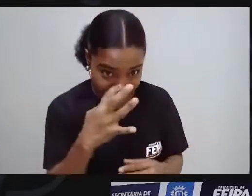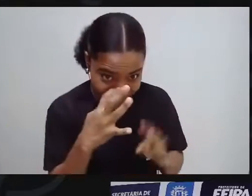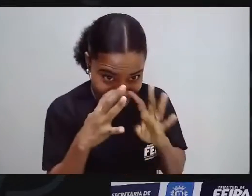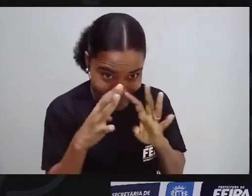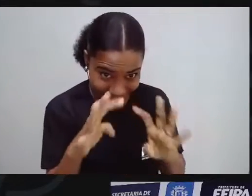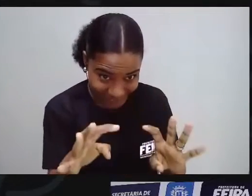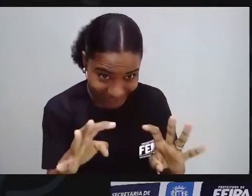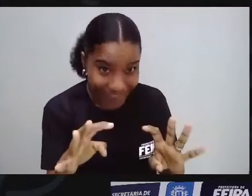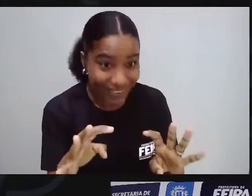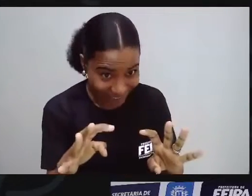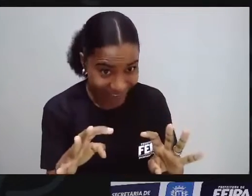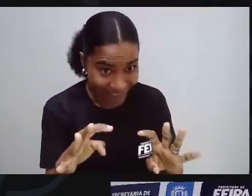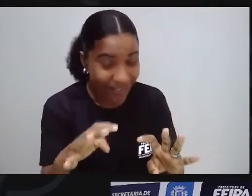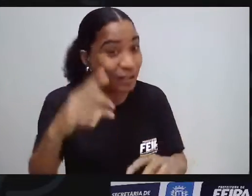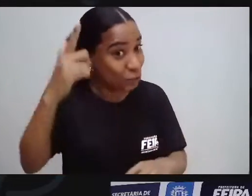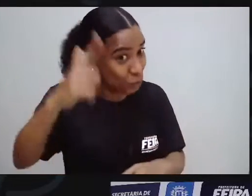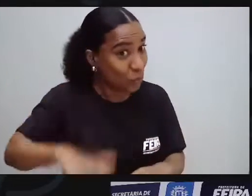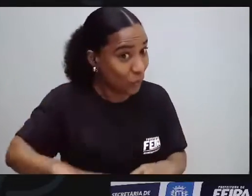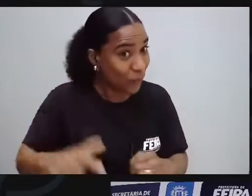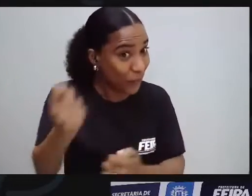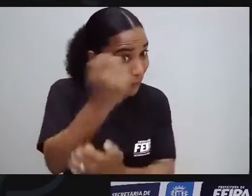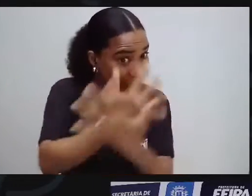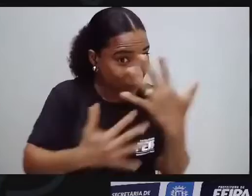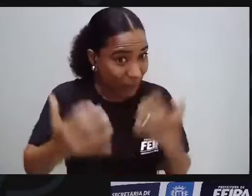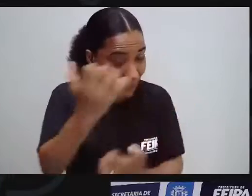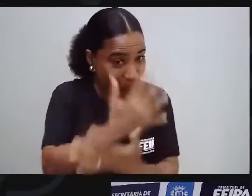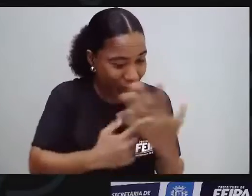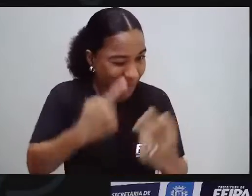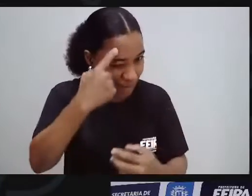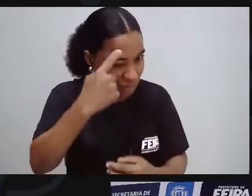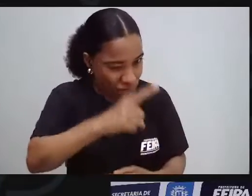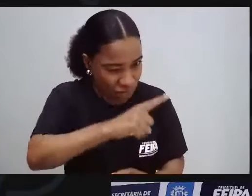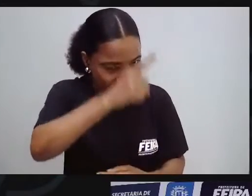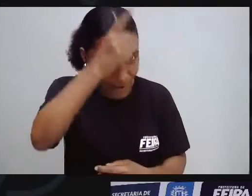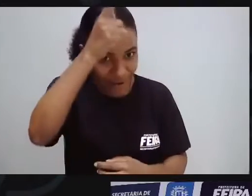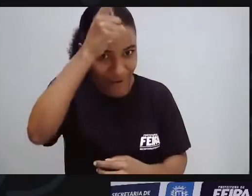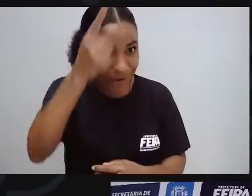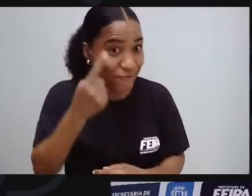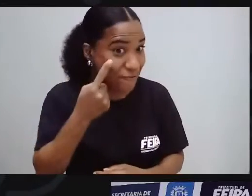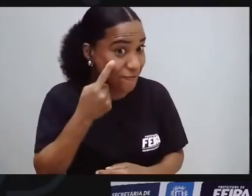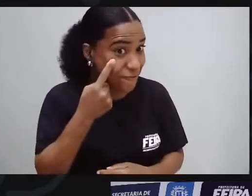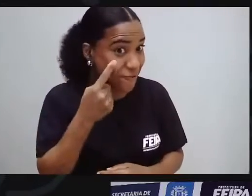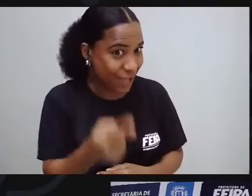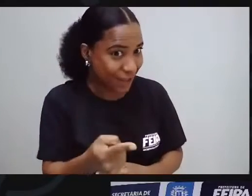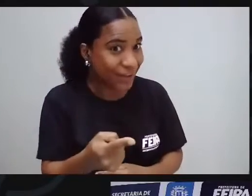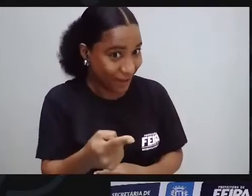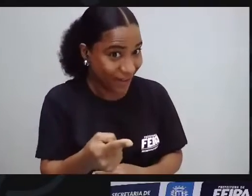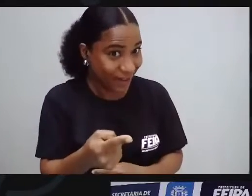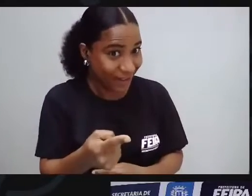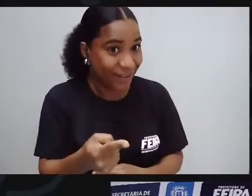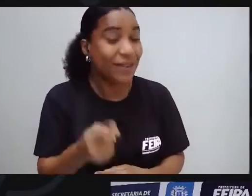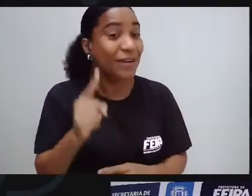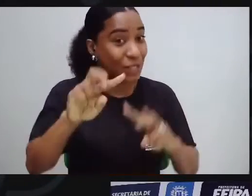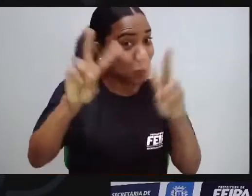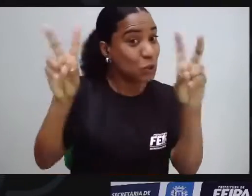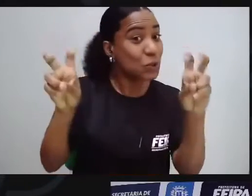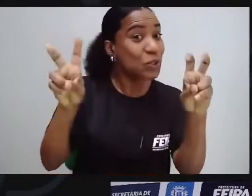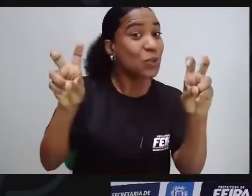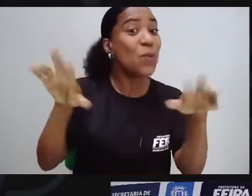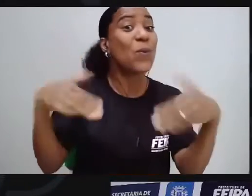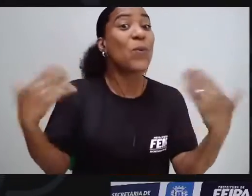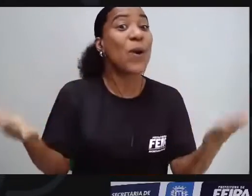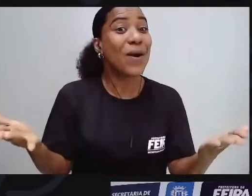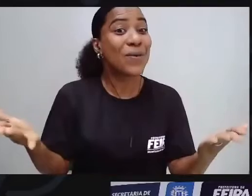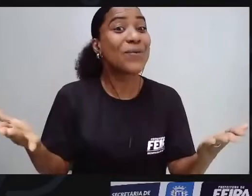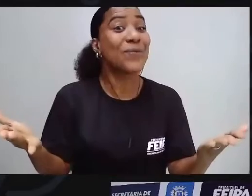ali vou fazer mais uma vez e daí é para você colocar título da música aí